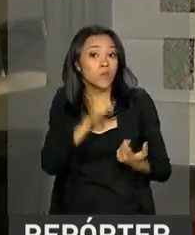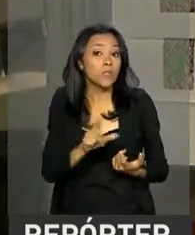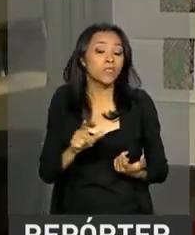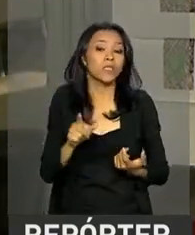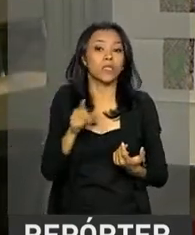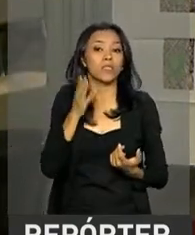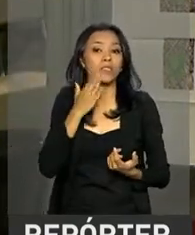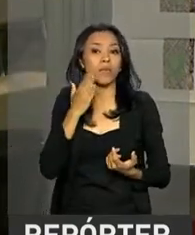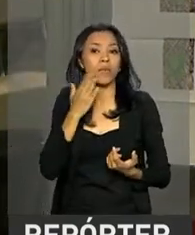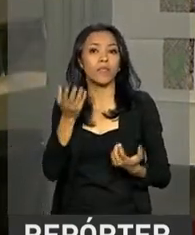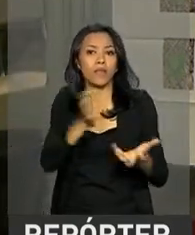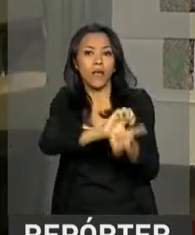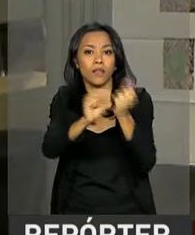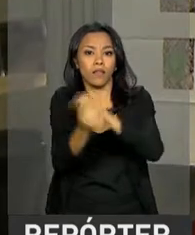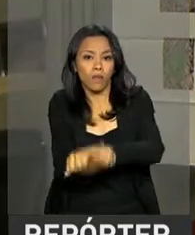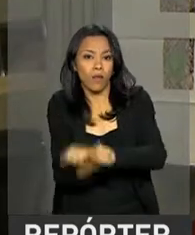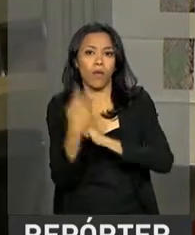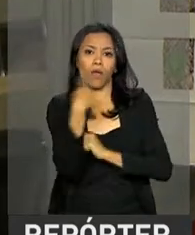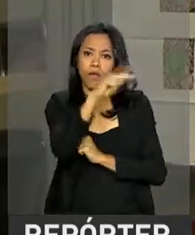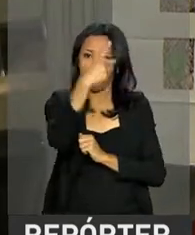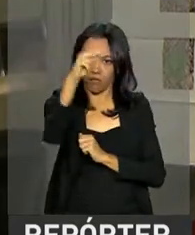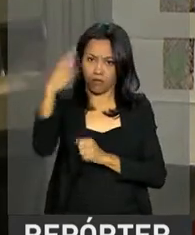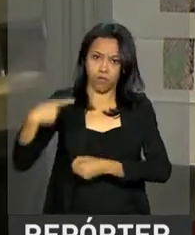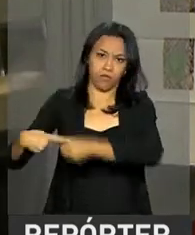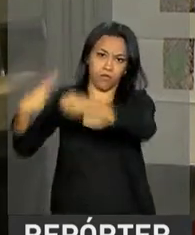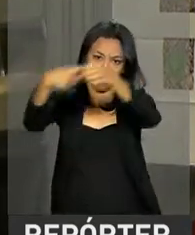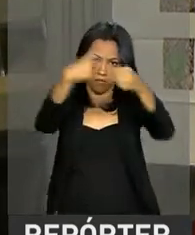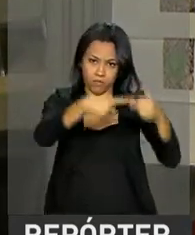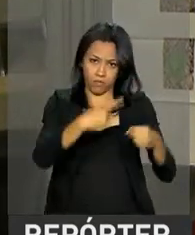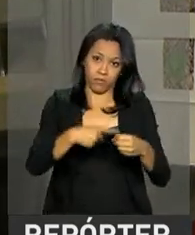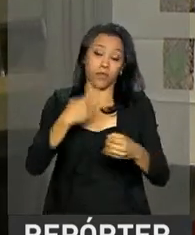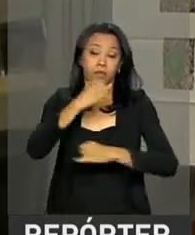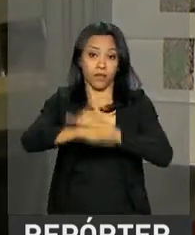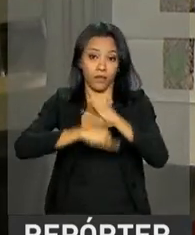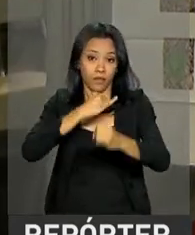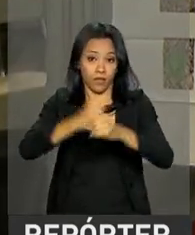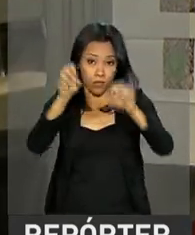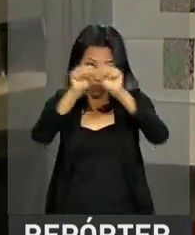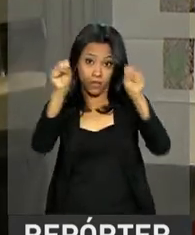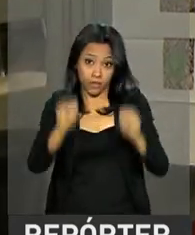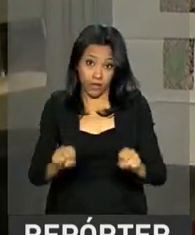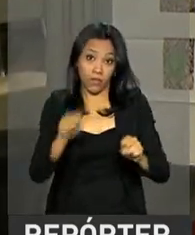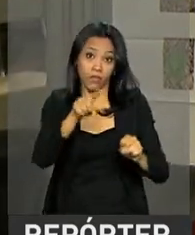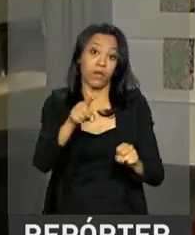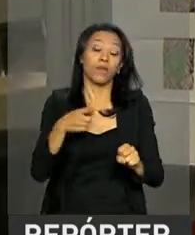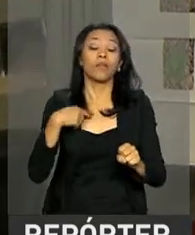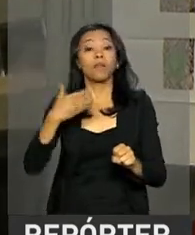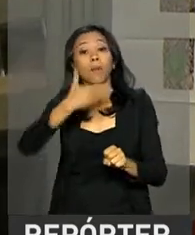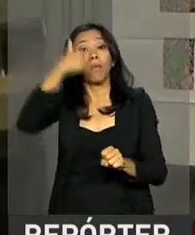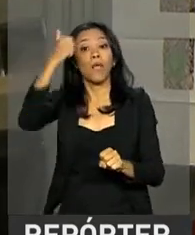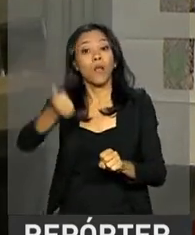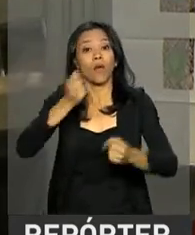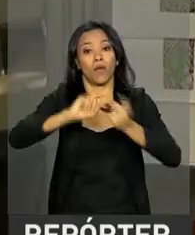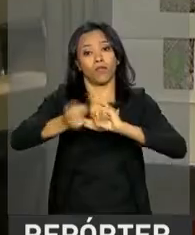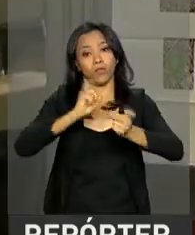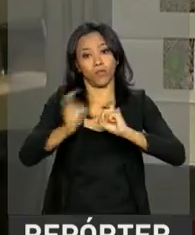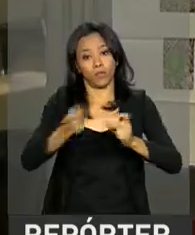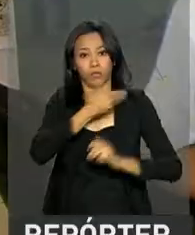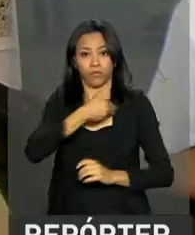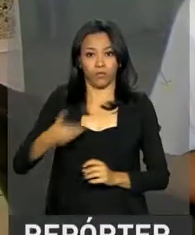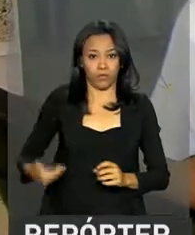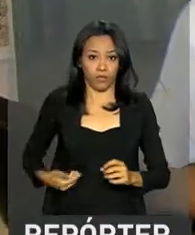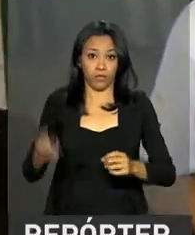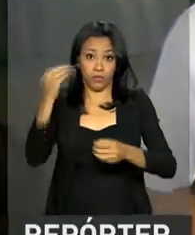suas necessidades locais, né, é garantir a transparência na gestão pública, né, e a eficiência do recurso público que é aplicado,